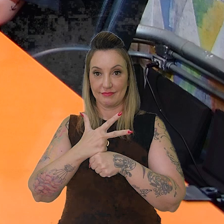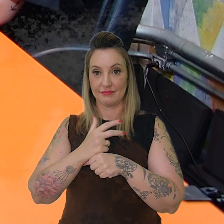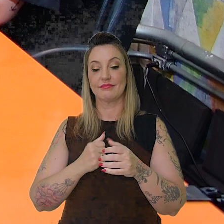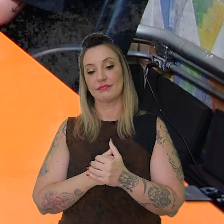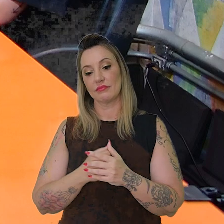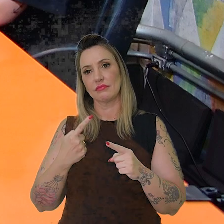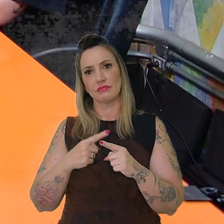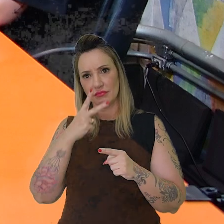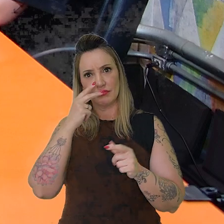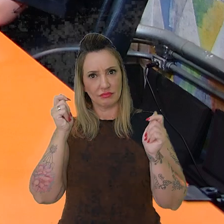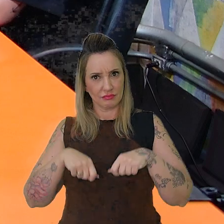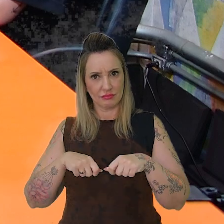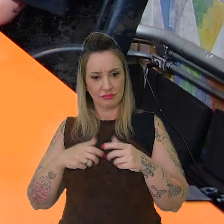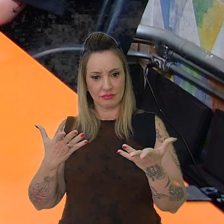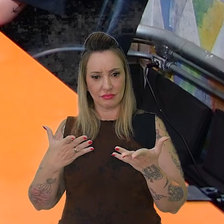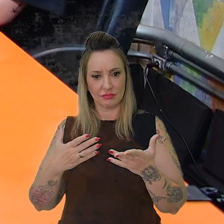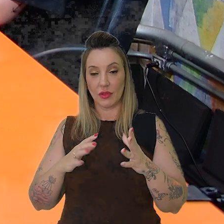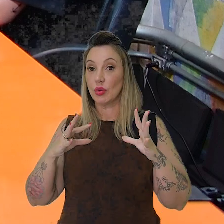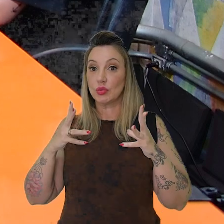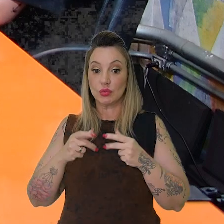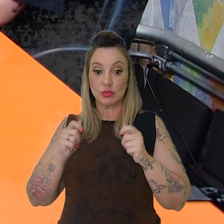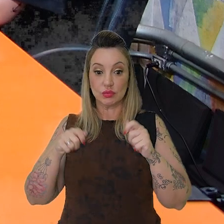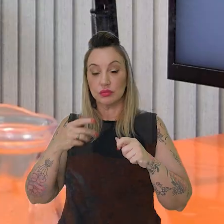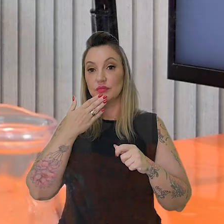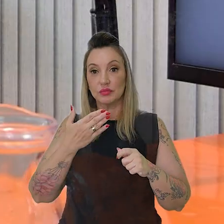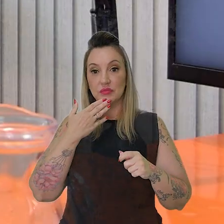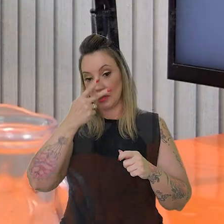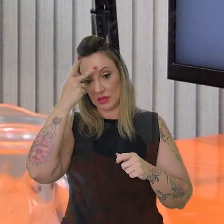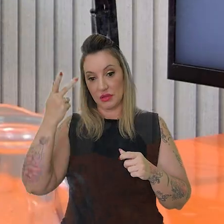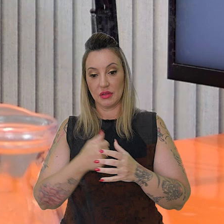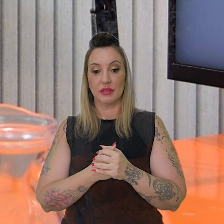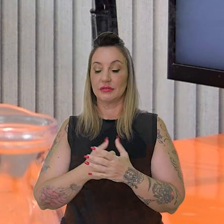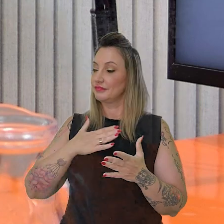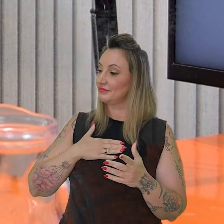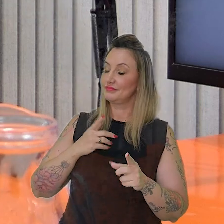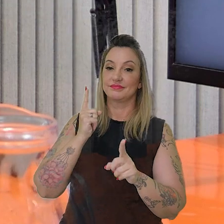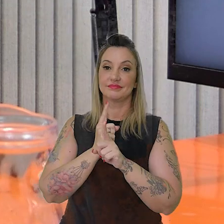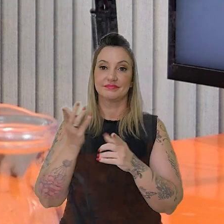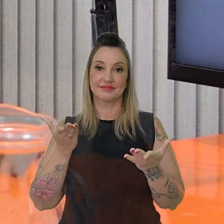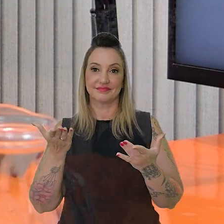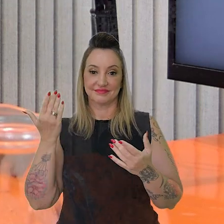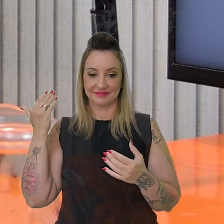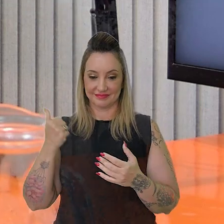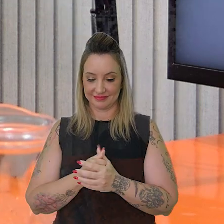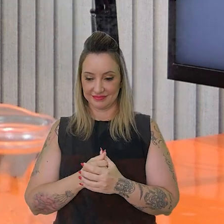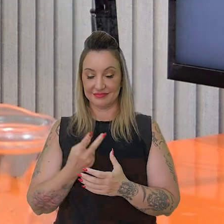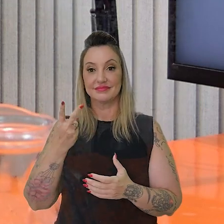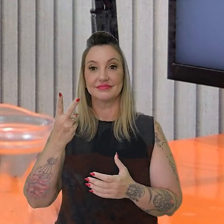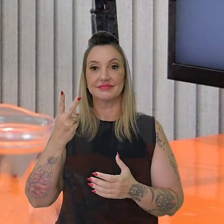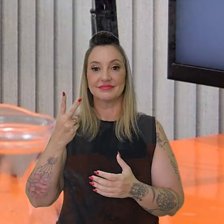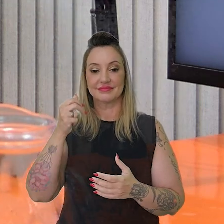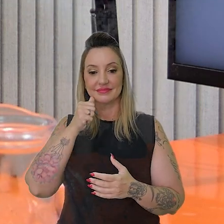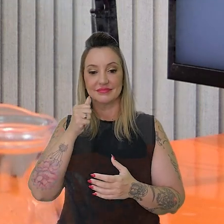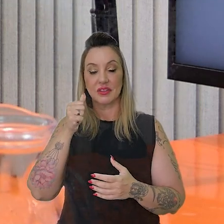online né porque eu acho possível fazer online não Total A galera tá pedindo ó que eu encontrei agora a